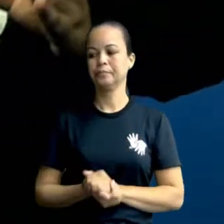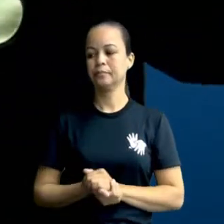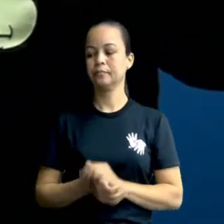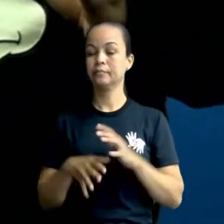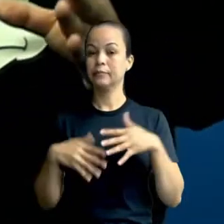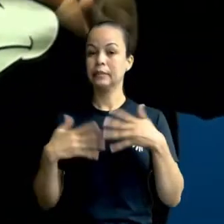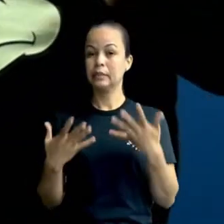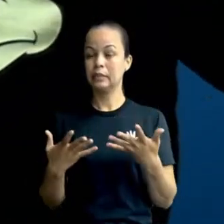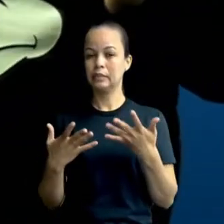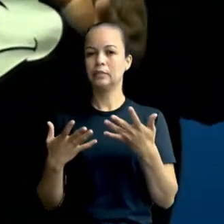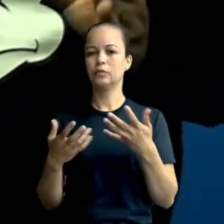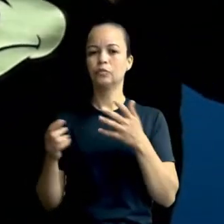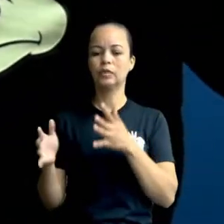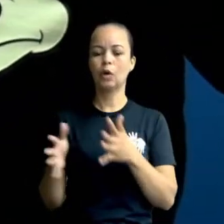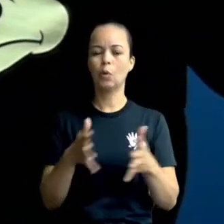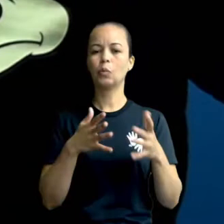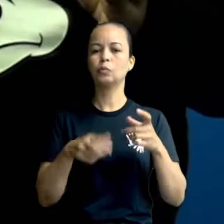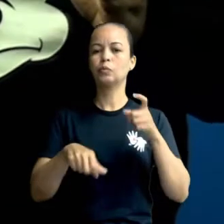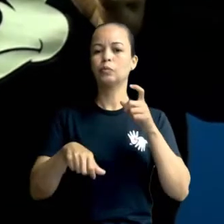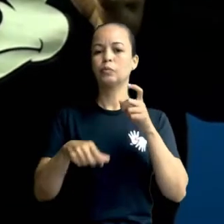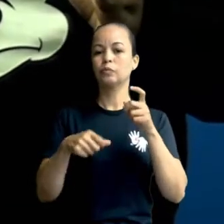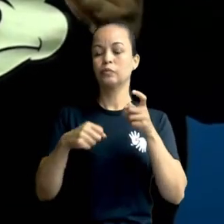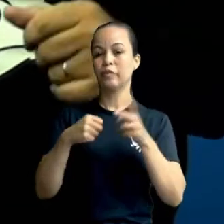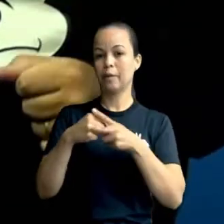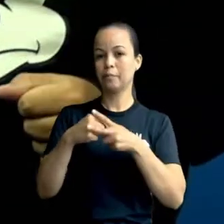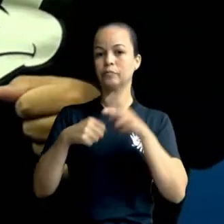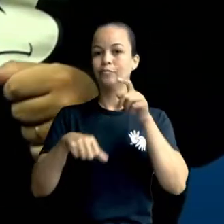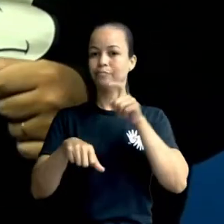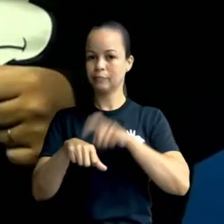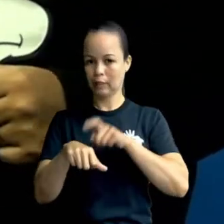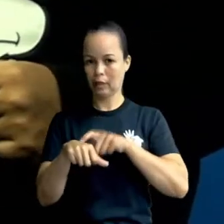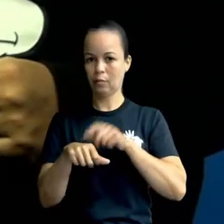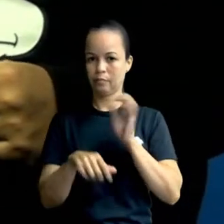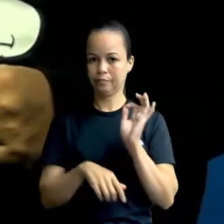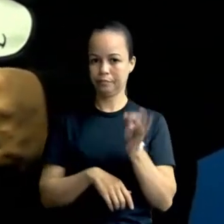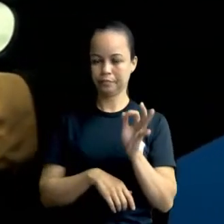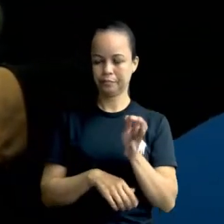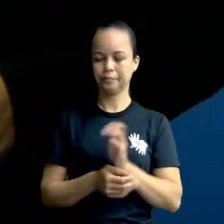E isso são tempos verbais, tá certo?